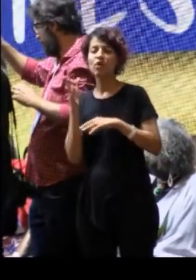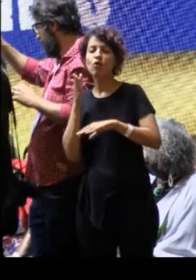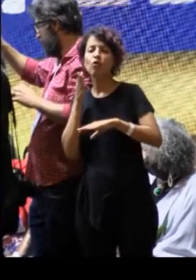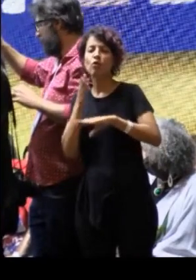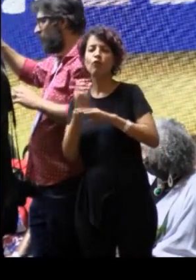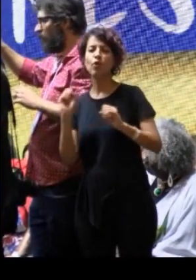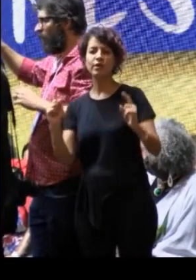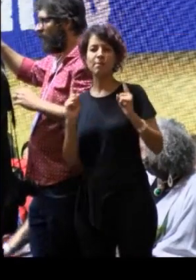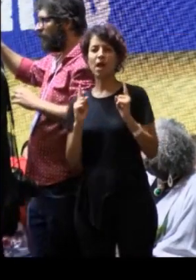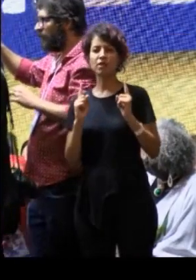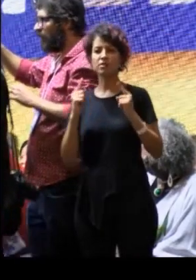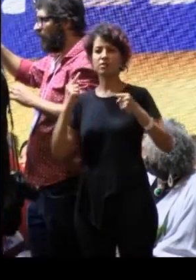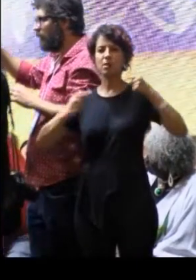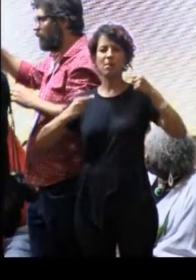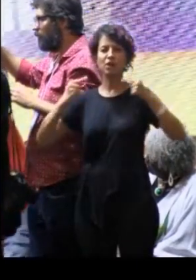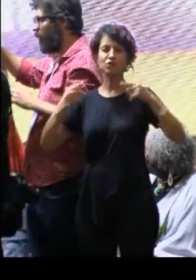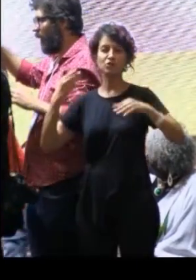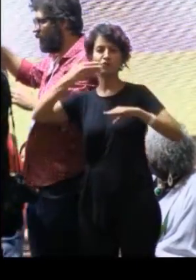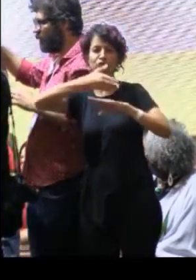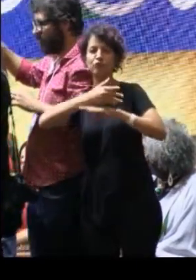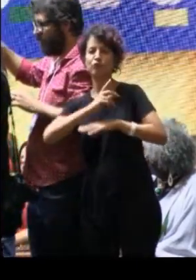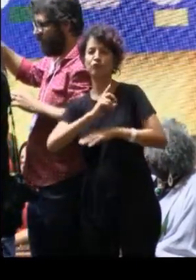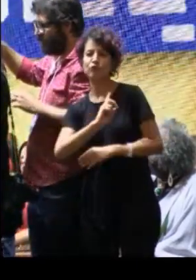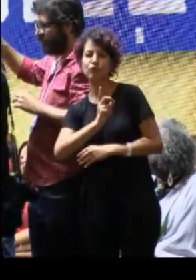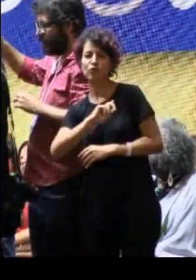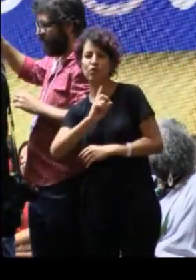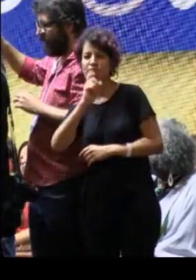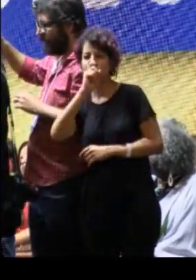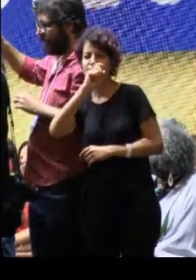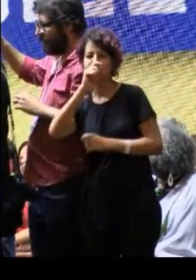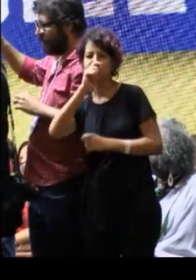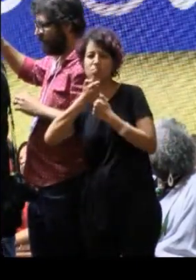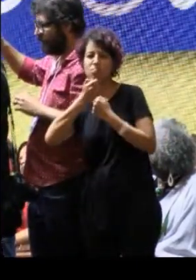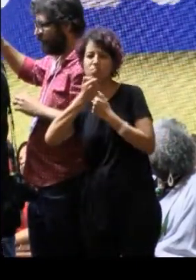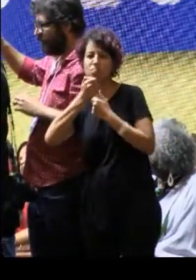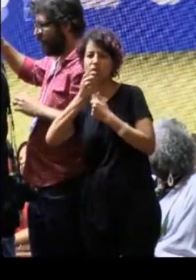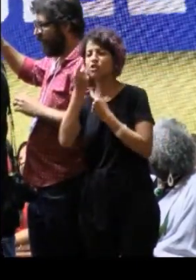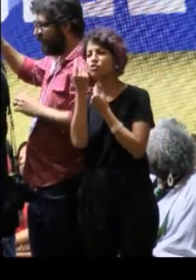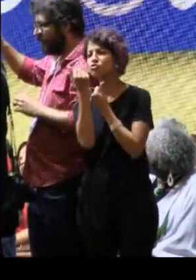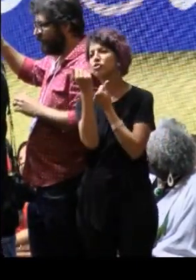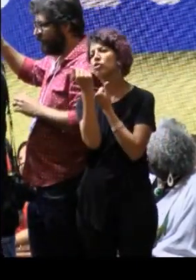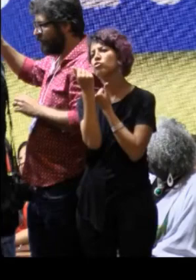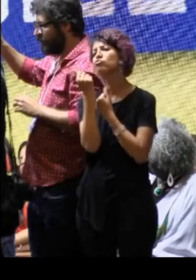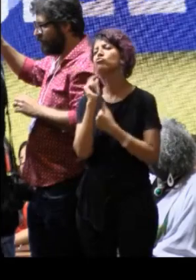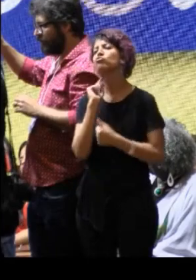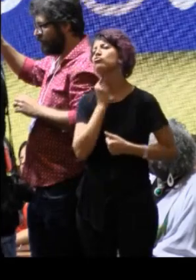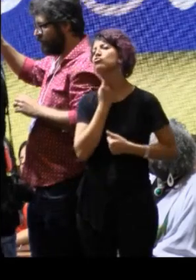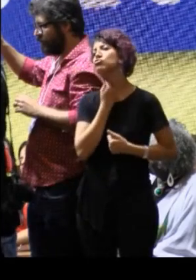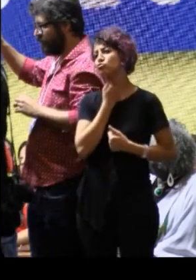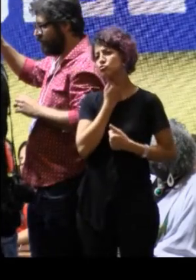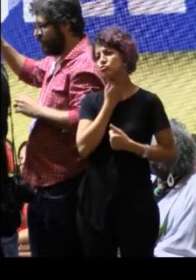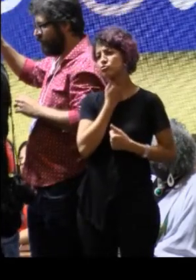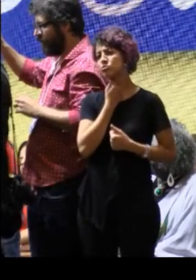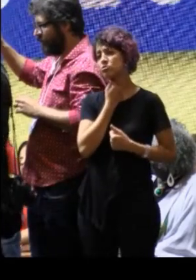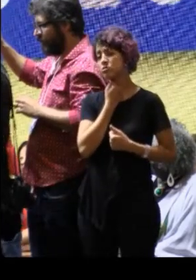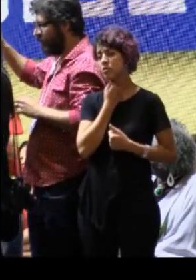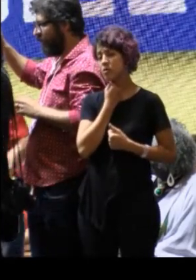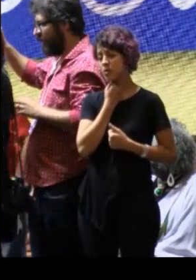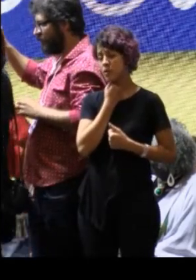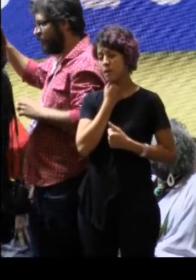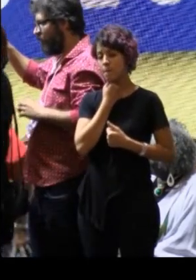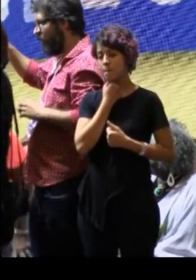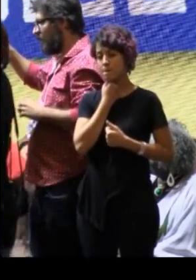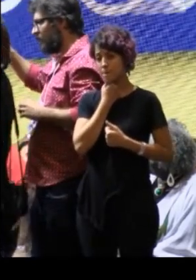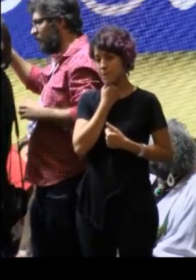de propostas, que montou uma indústria de mentiras com dinheiro sujo, sobre a complacência da mesma justiça